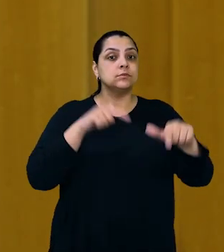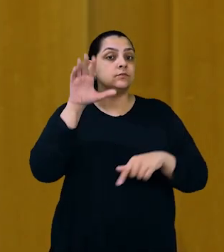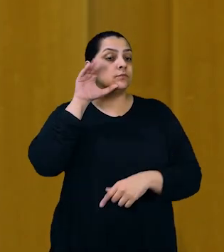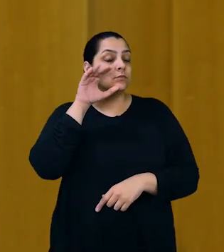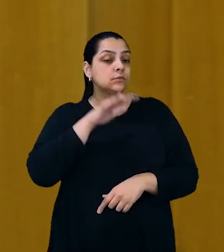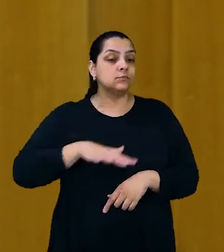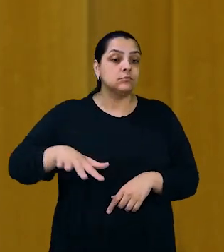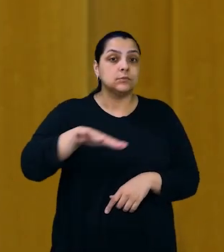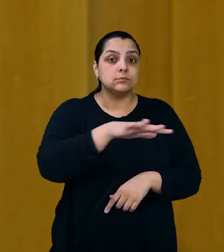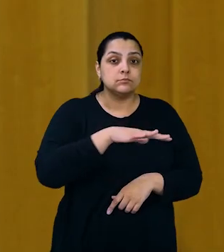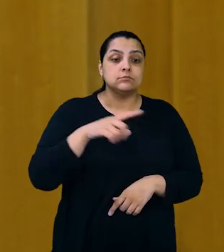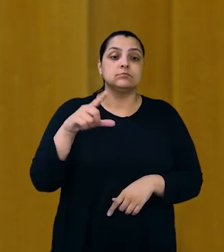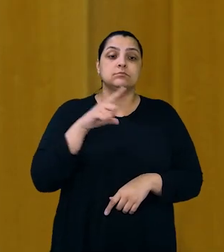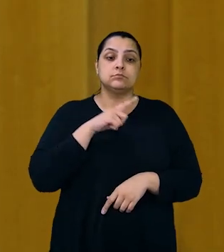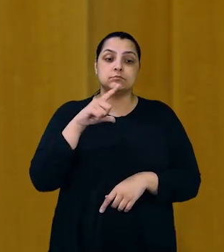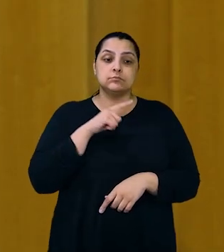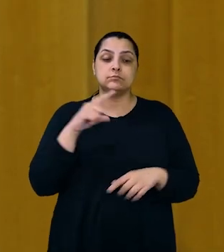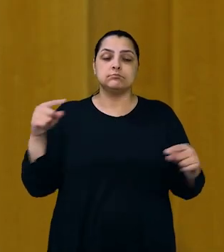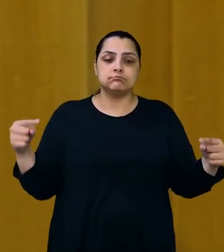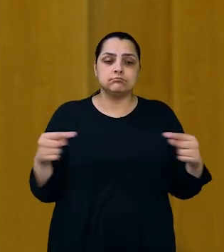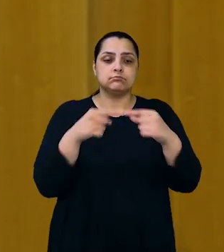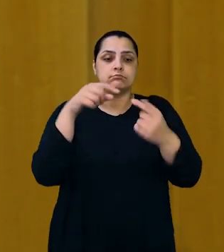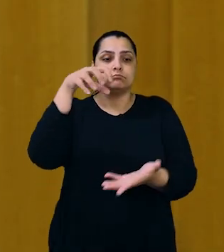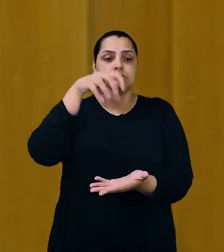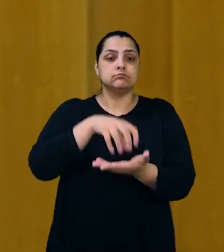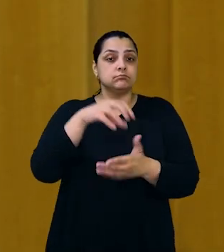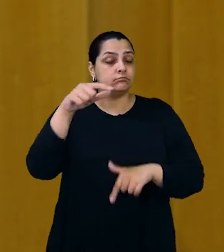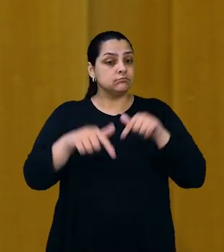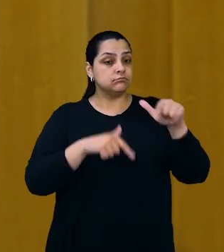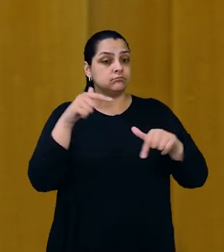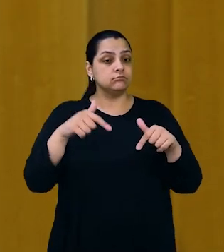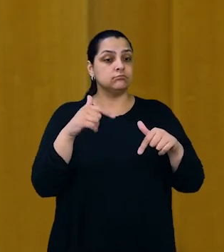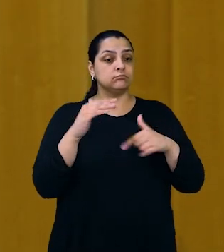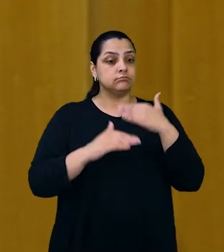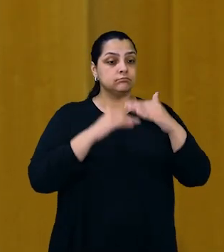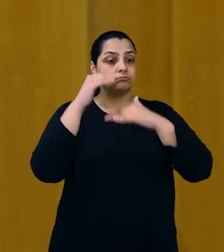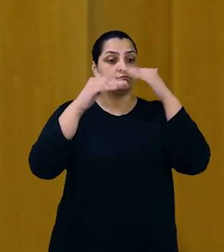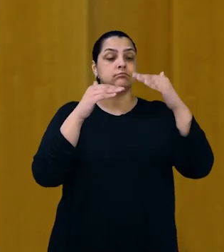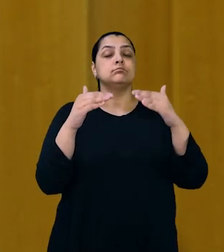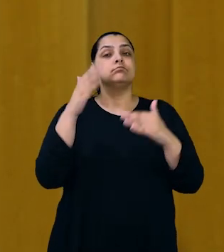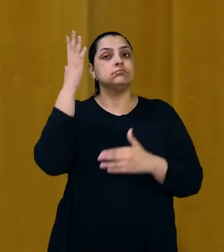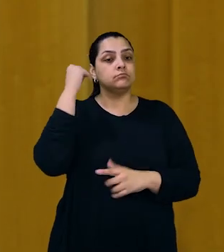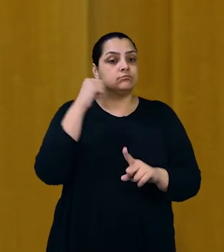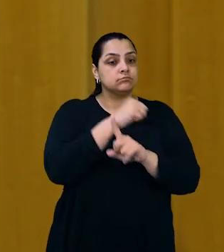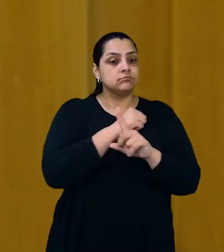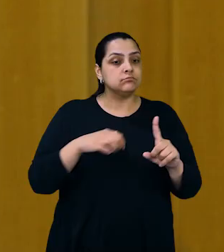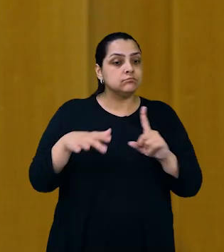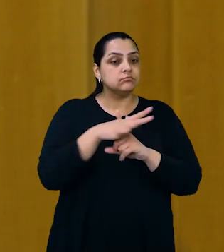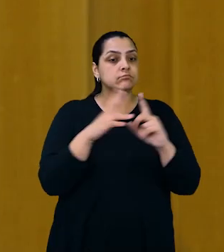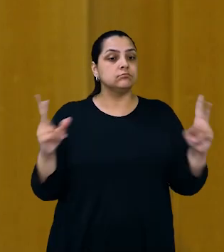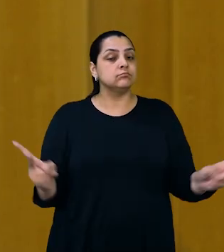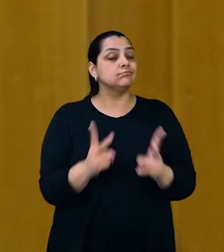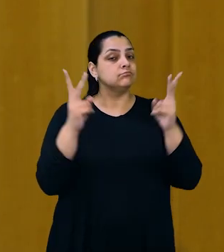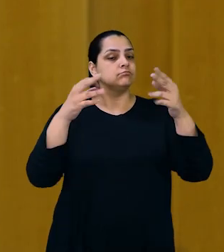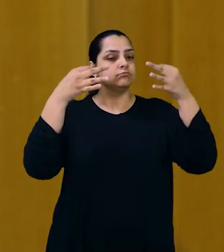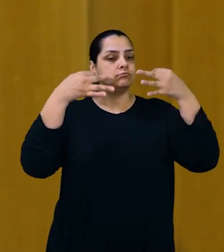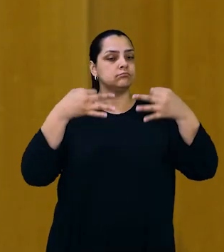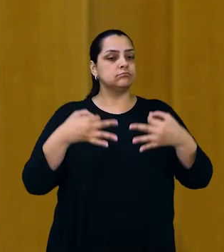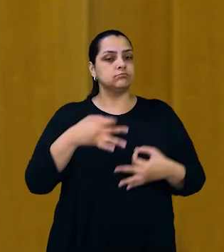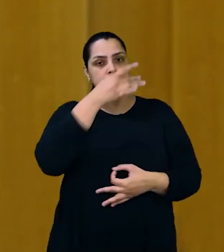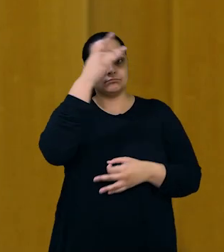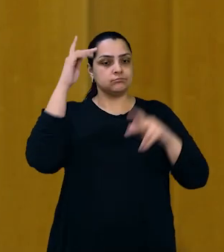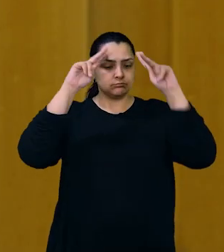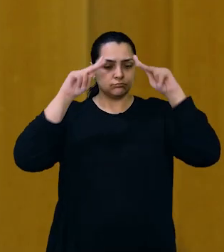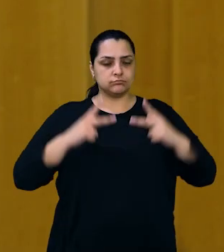trabalhadoras, que resgate a centralidade do trabalho na construção do tecido social, o valor da dignidade da